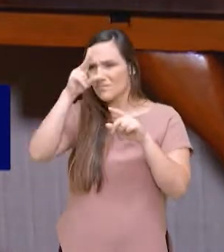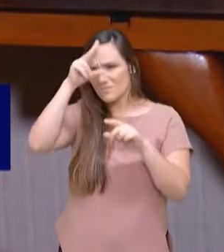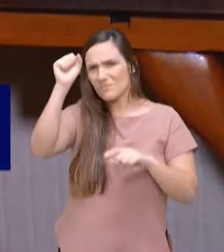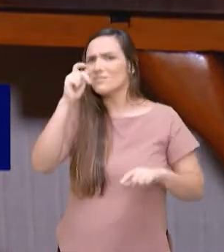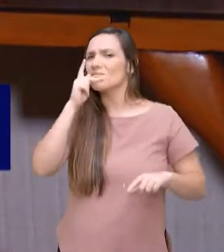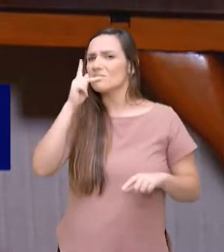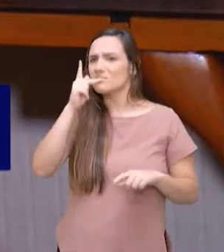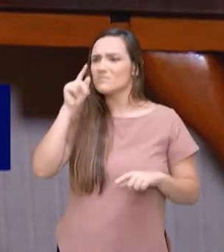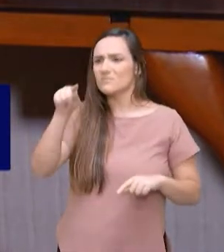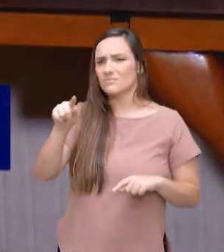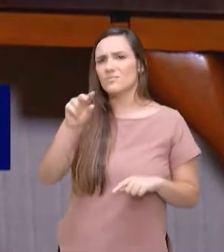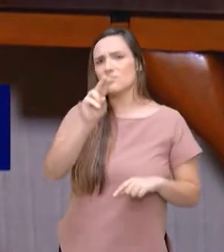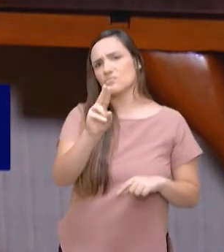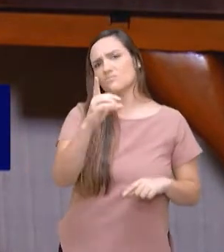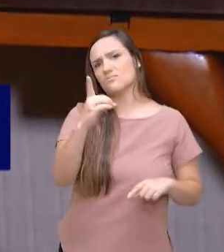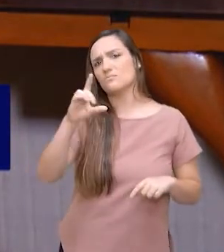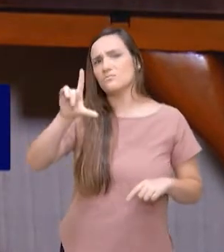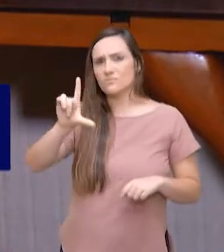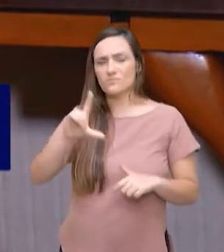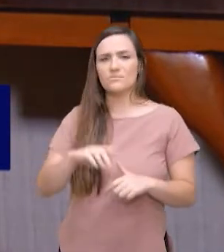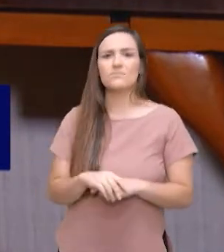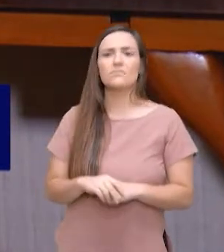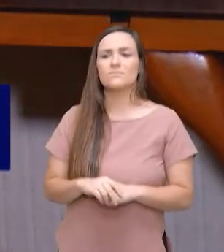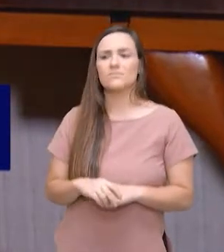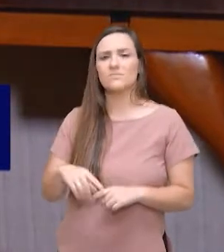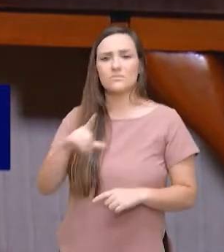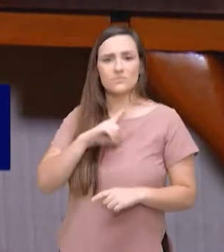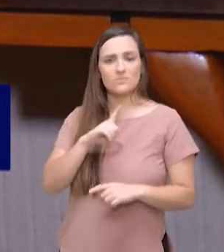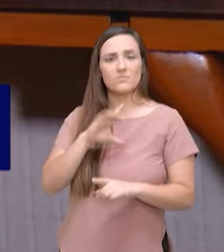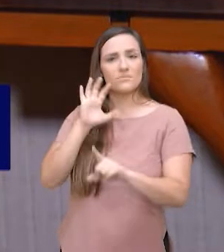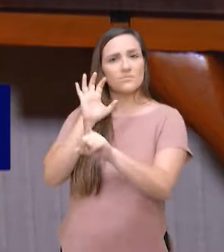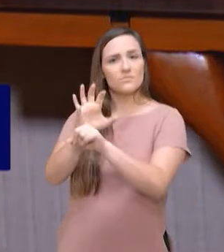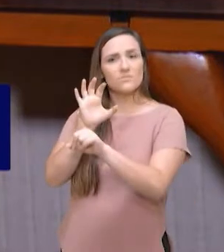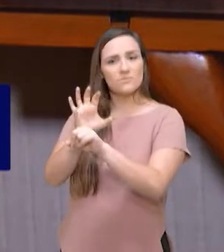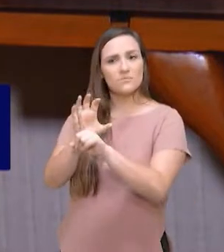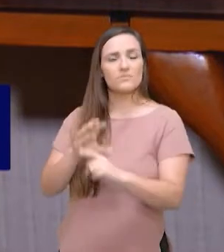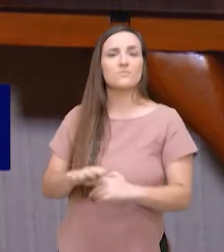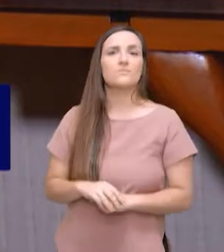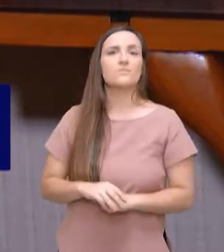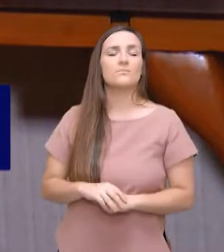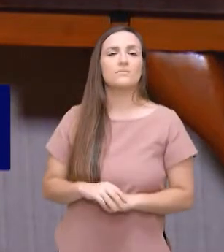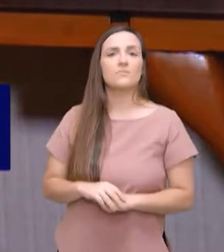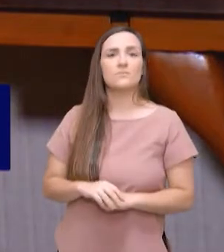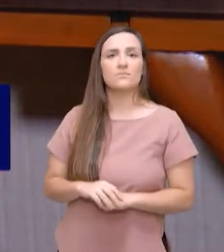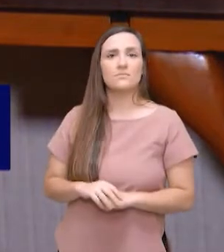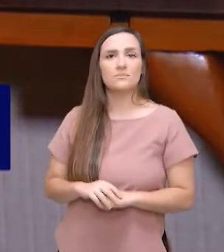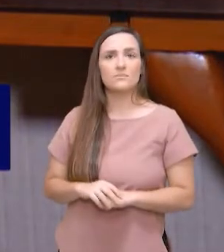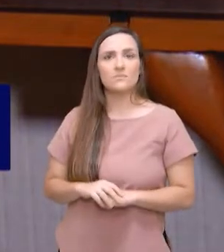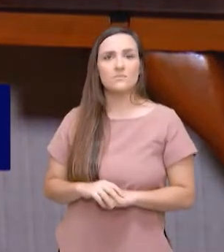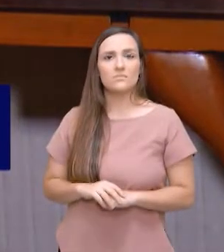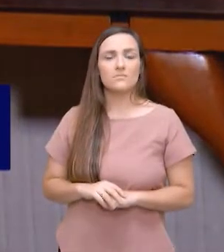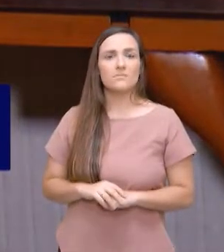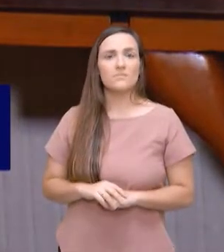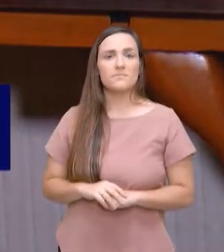forte ainda a influência do partido na